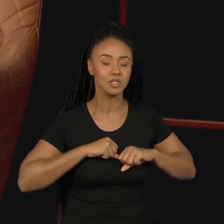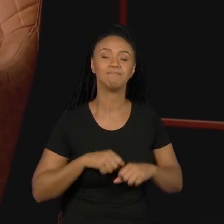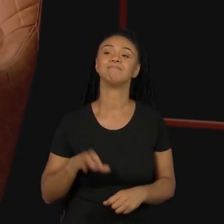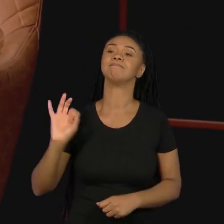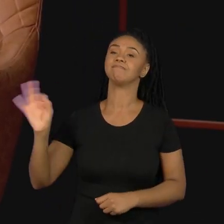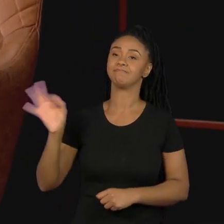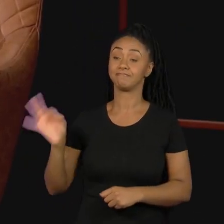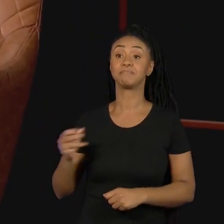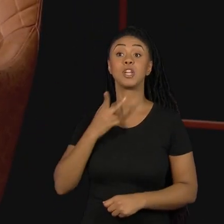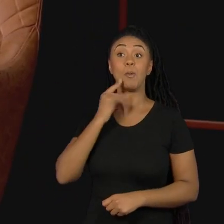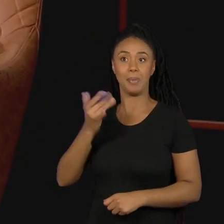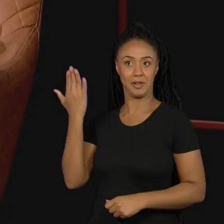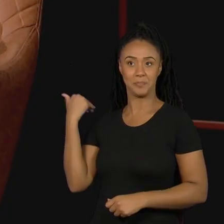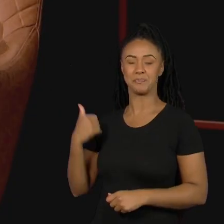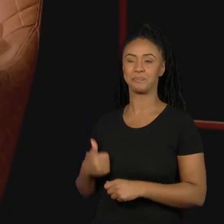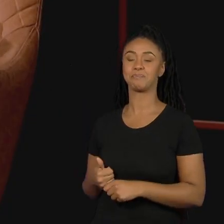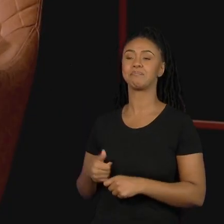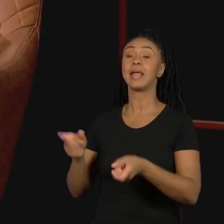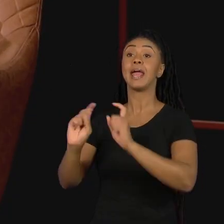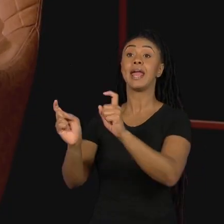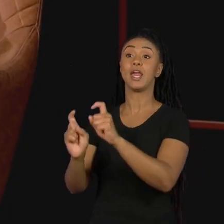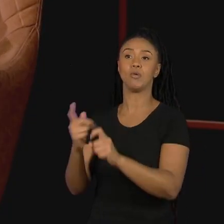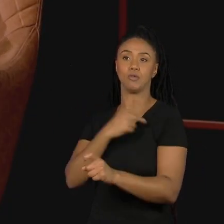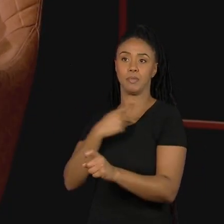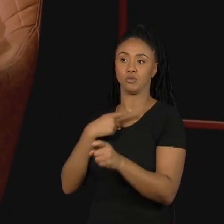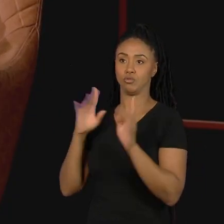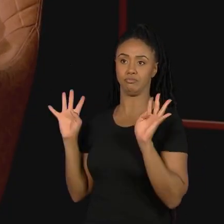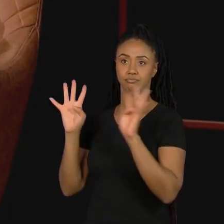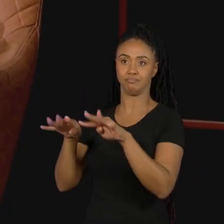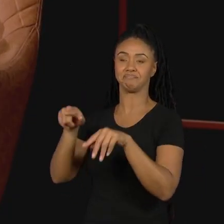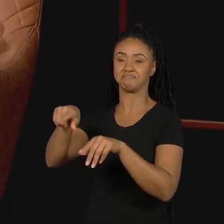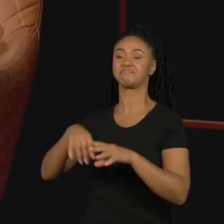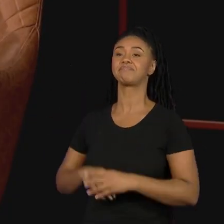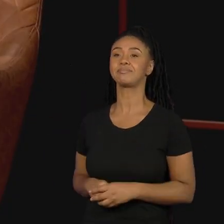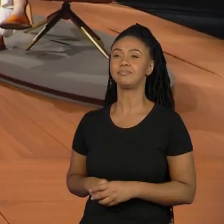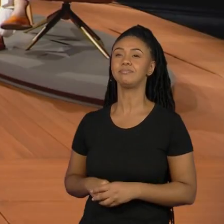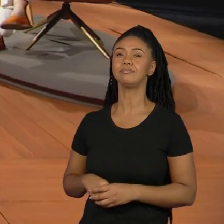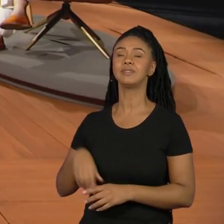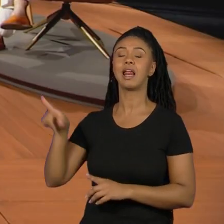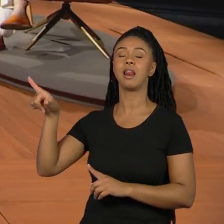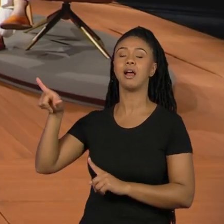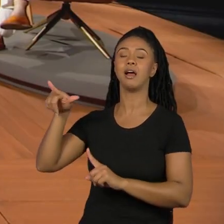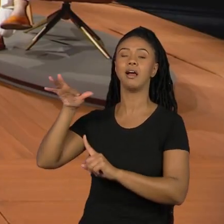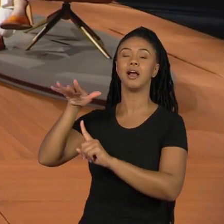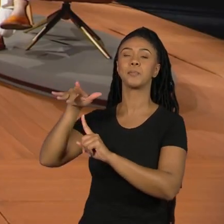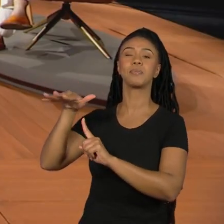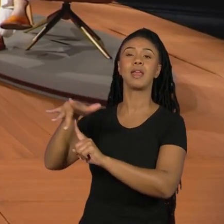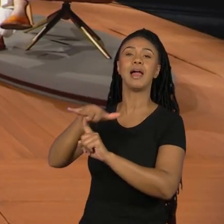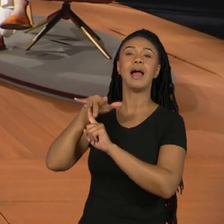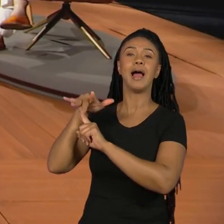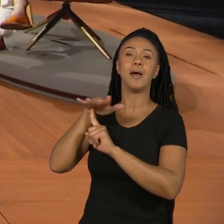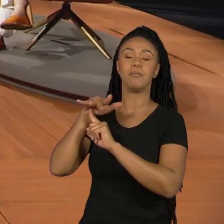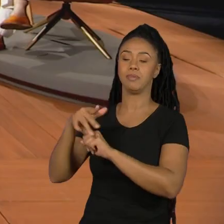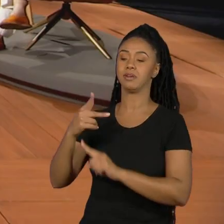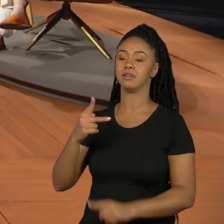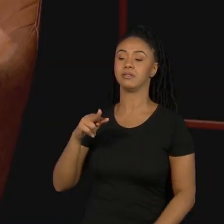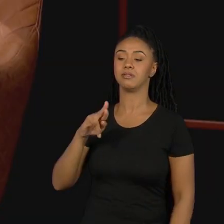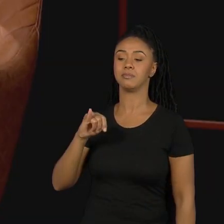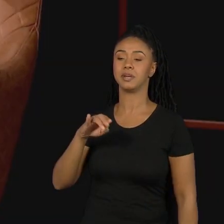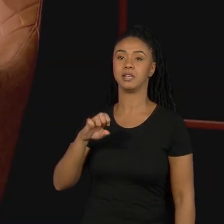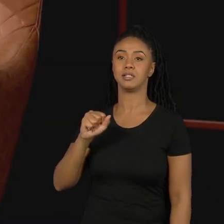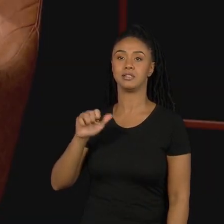ia numa reunião de pastores, numa igreja ali na Praça da Princesa Isabel. Eu com ele, ele